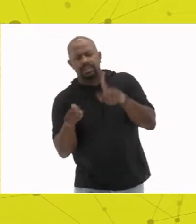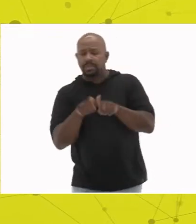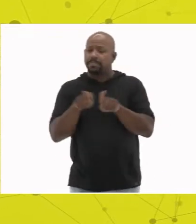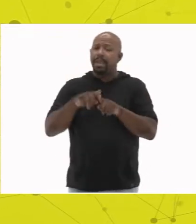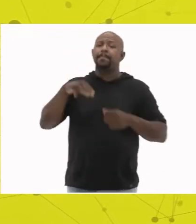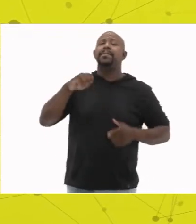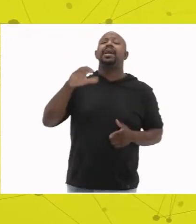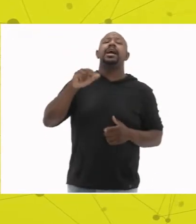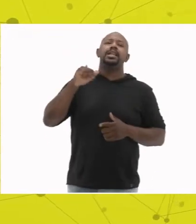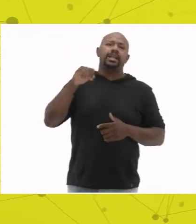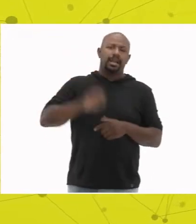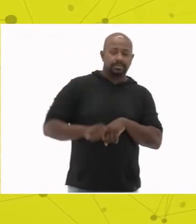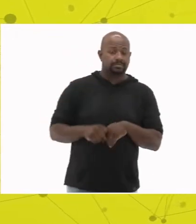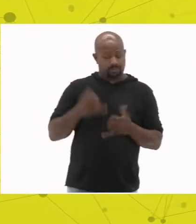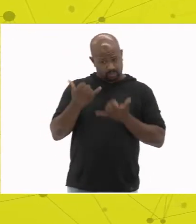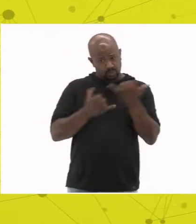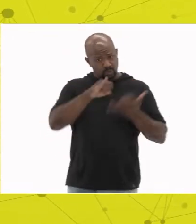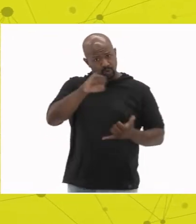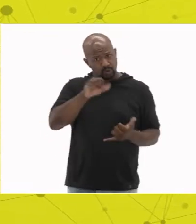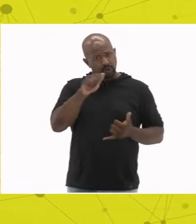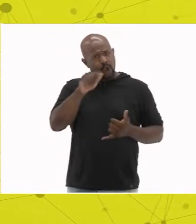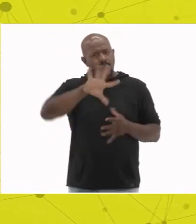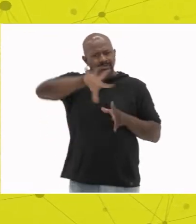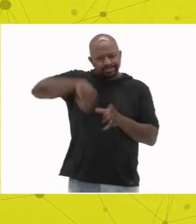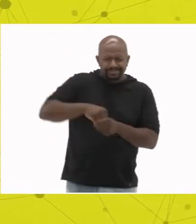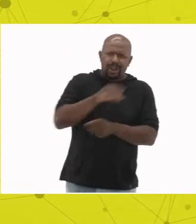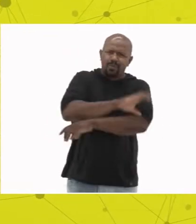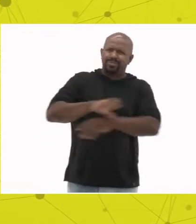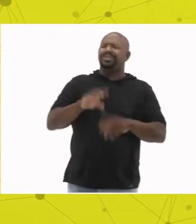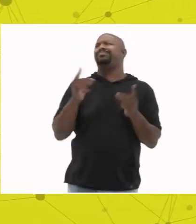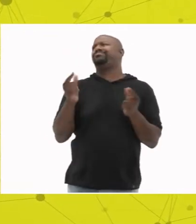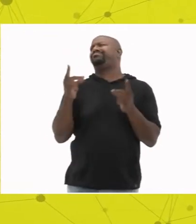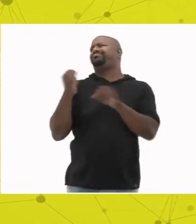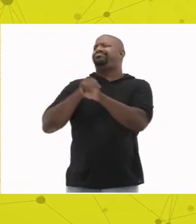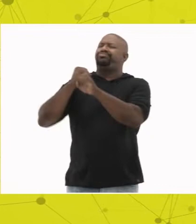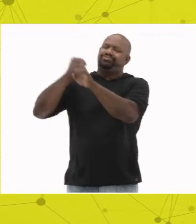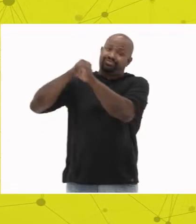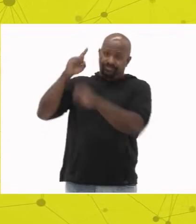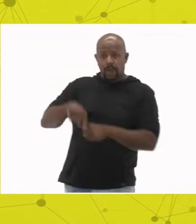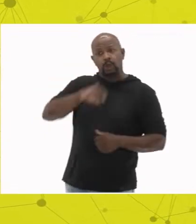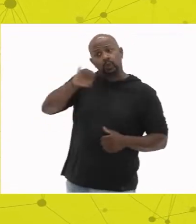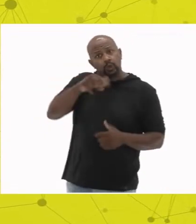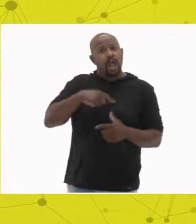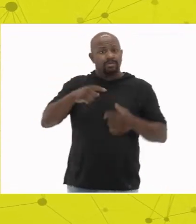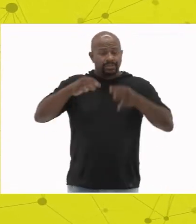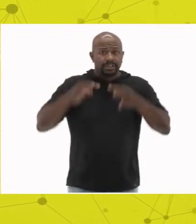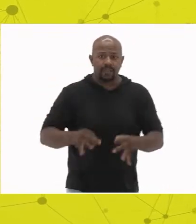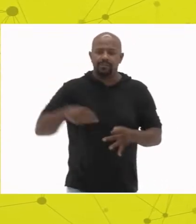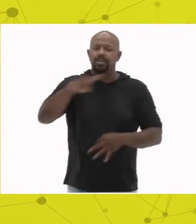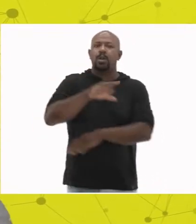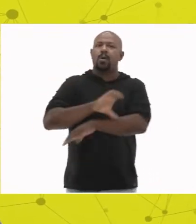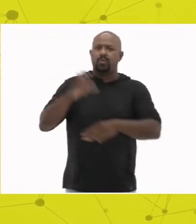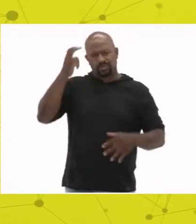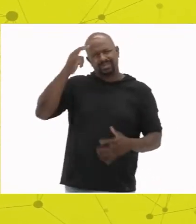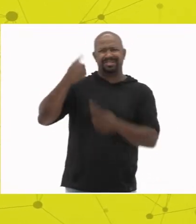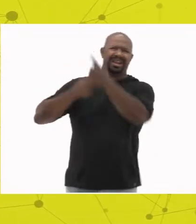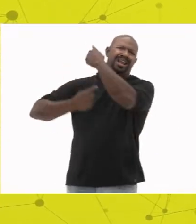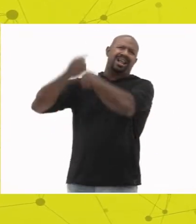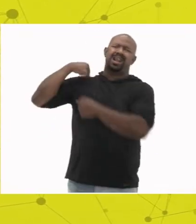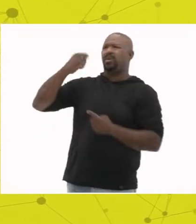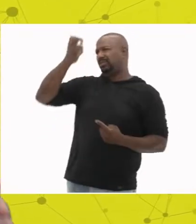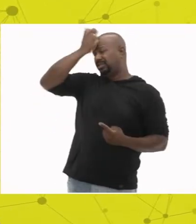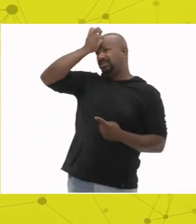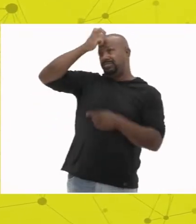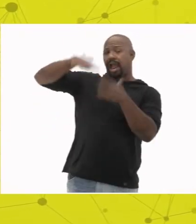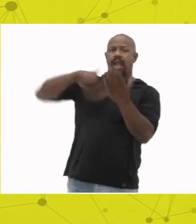e mecânicas. Afinal, jogos existem na cultura desde sempre, pois são jogos que determinaram a cultura. Do Senet dos egípcios